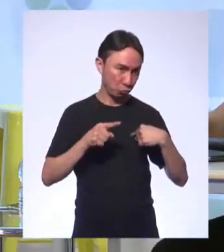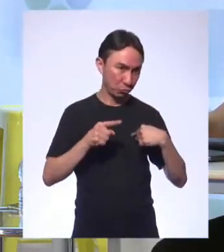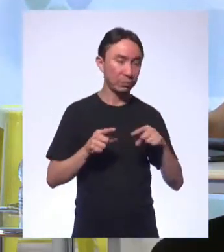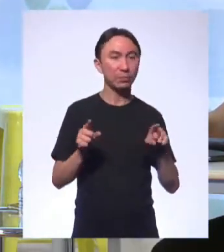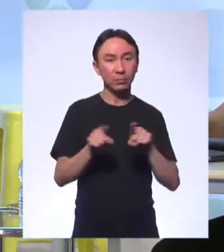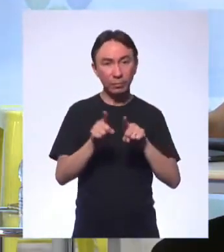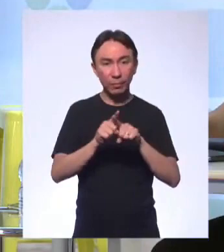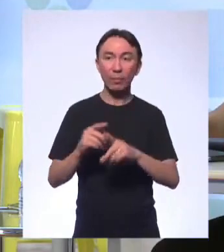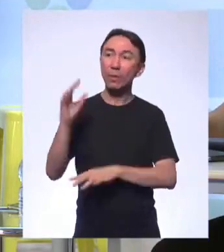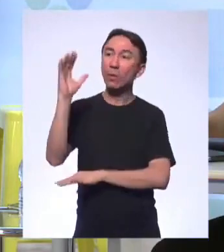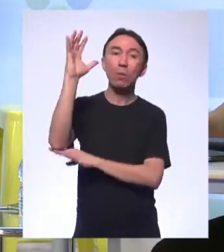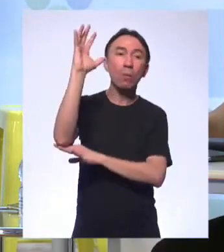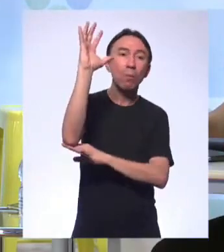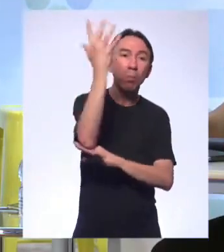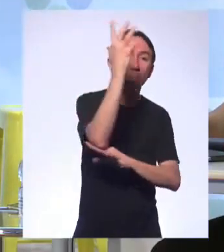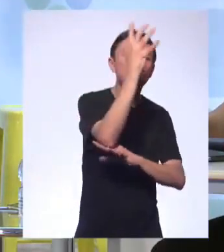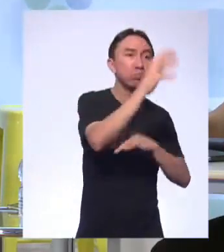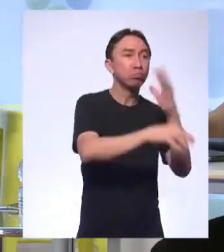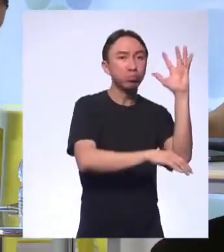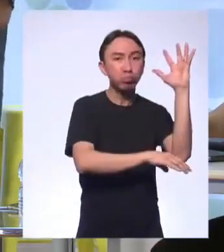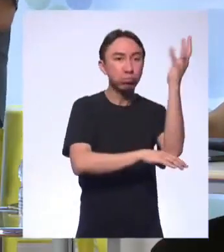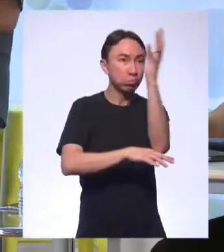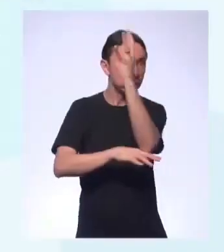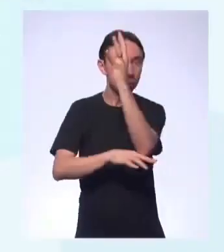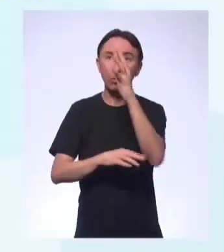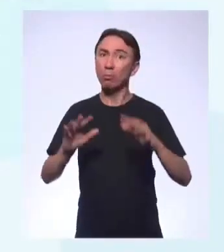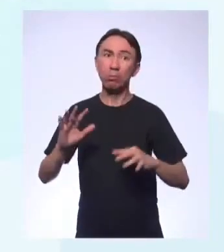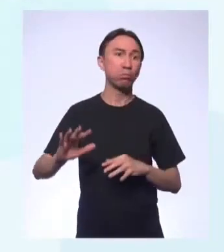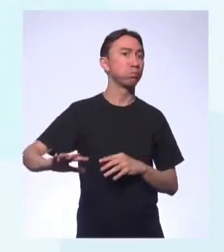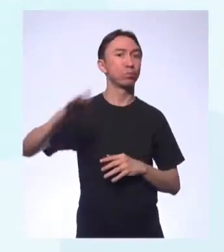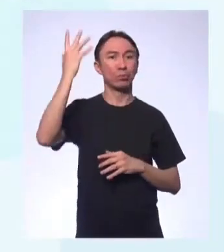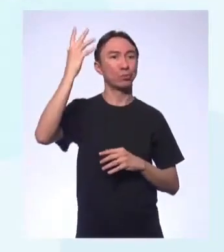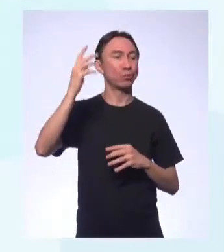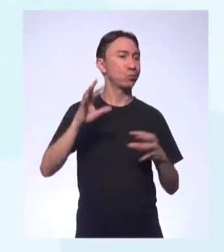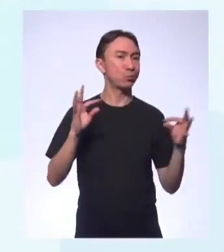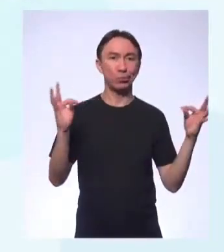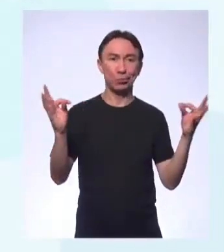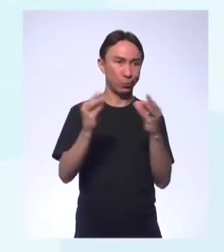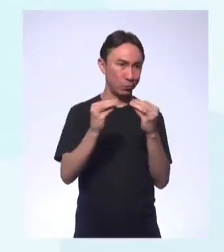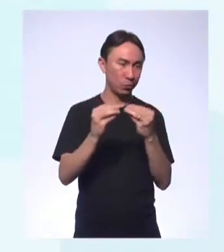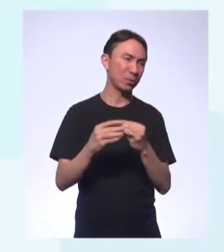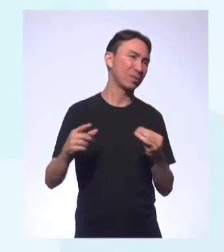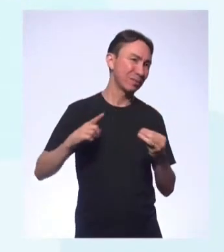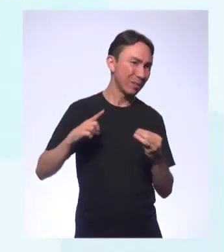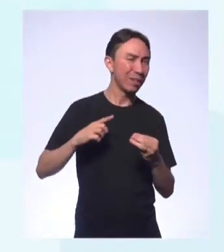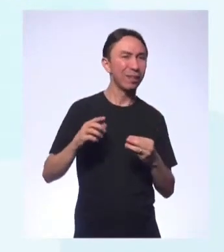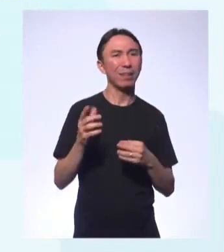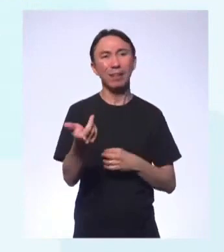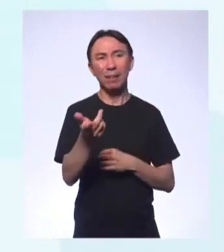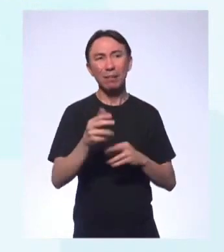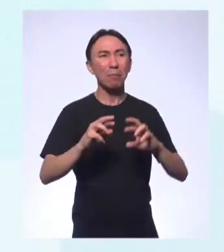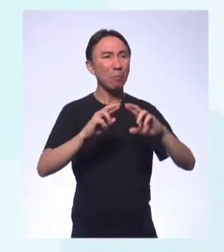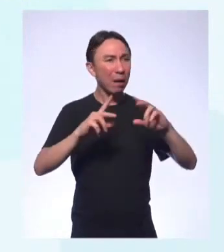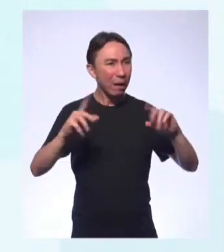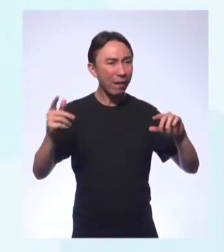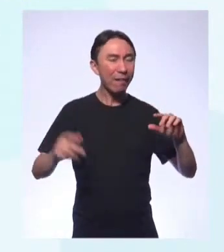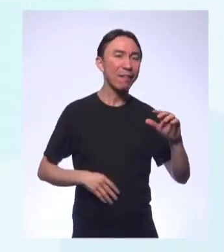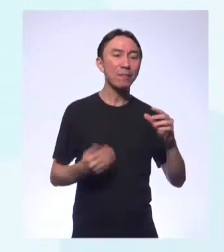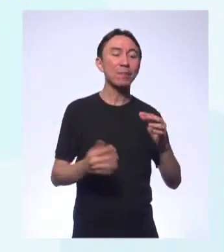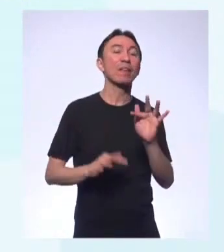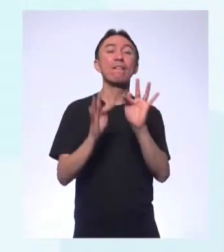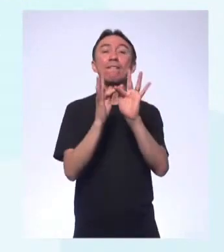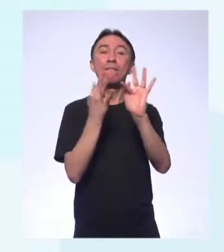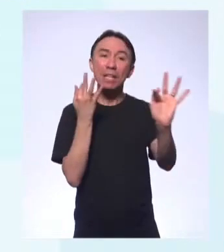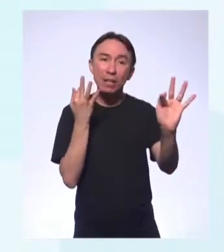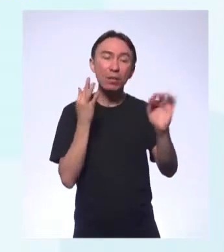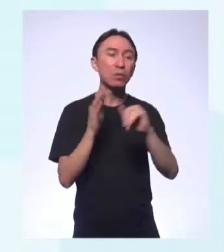ambiente, é onde tudo acontece, ok? Refere aos conjuntos e fatores físicos, biológicos e químicos